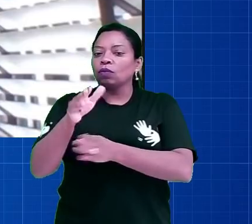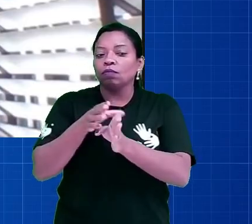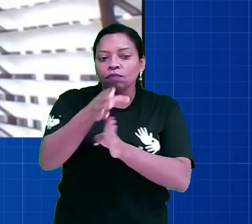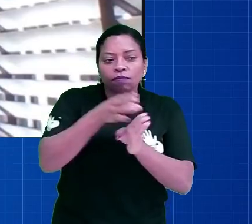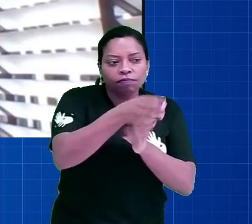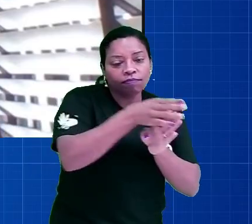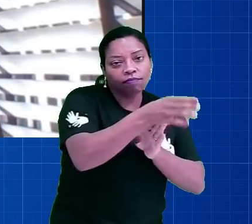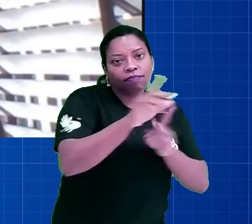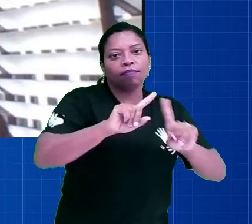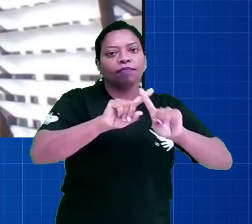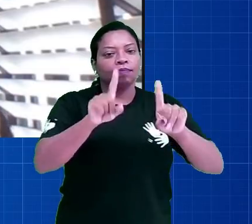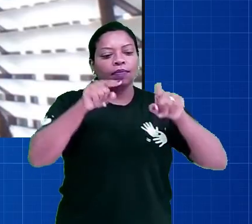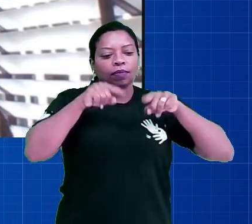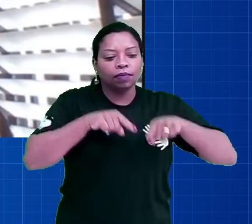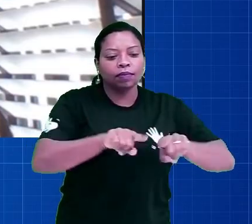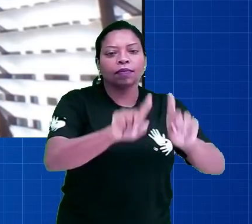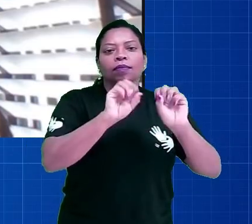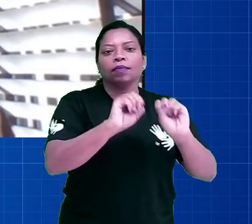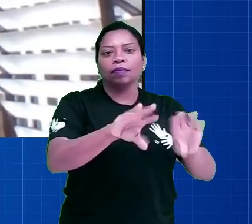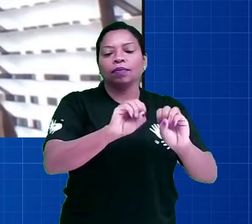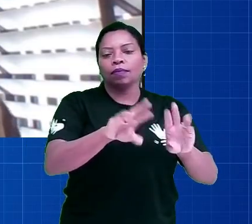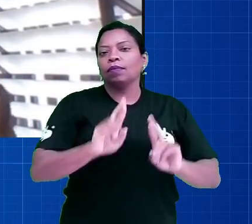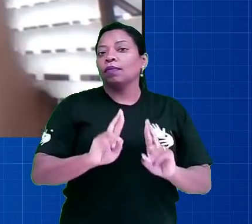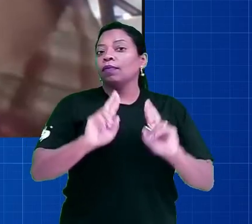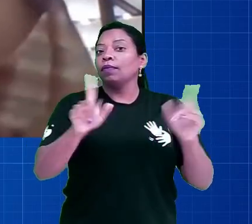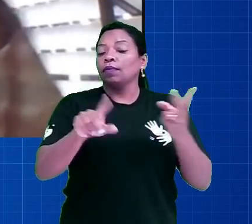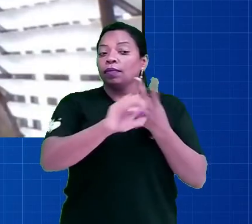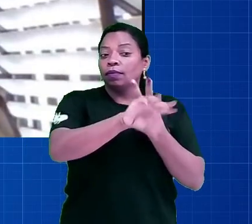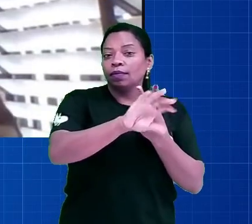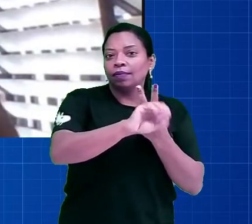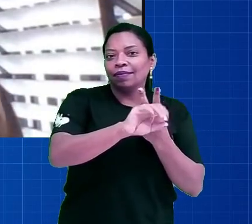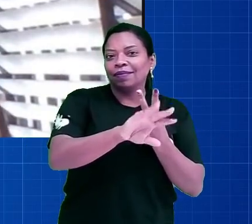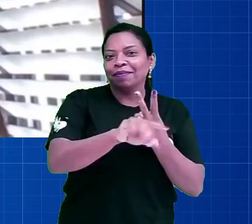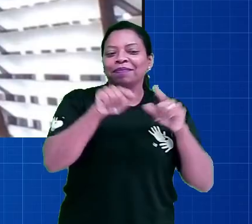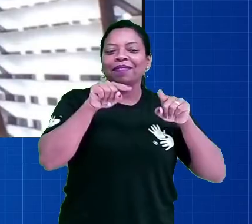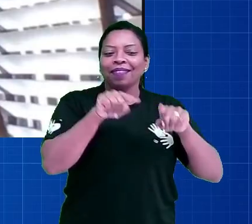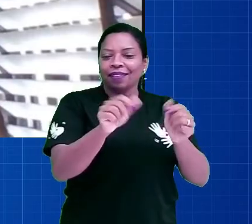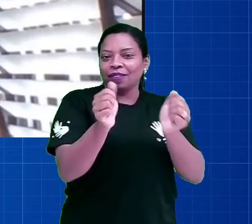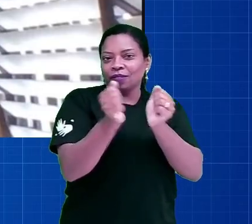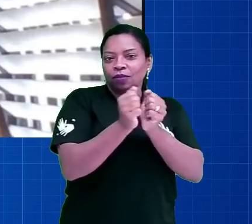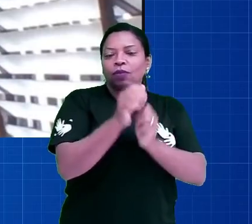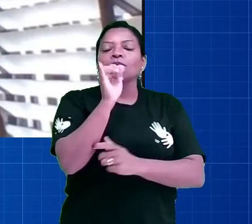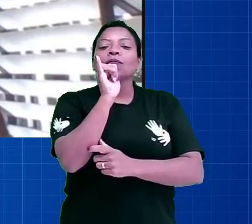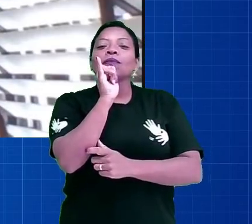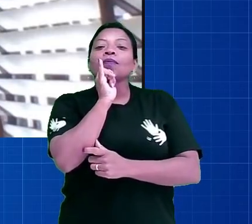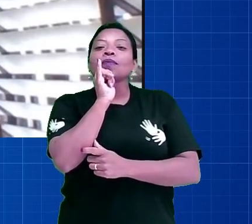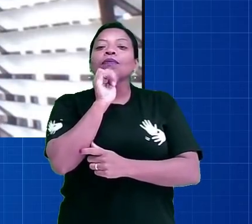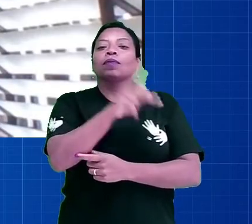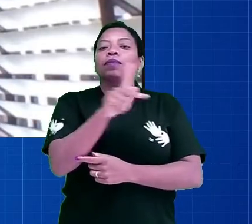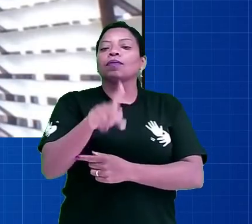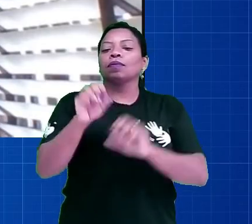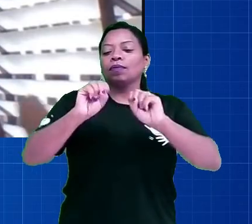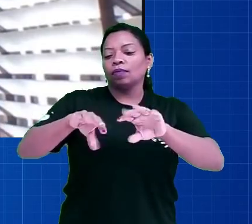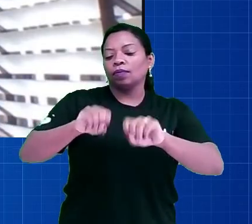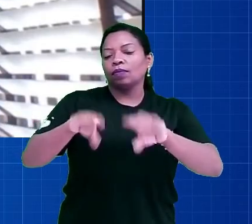não podemos chamar de coensino. Já o coensino, a perspectiva maior é que este